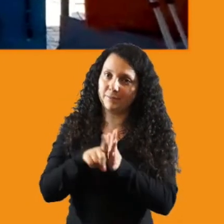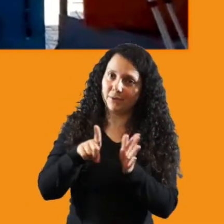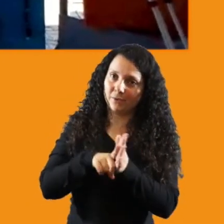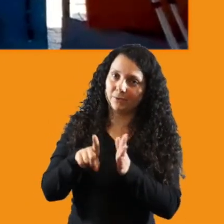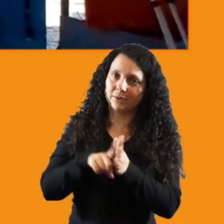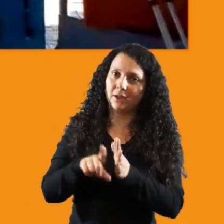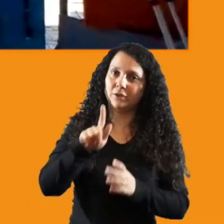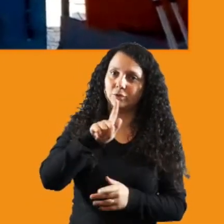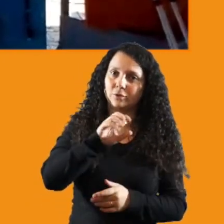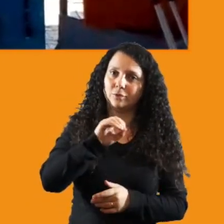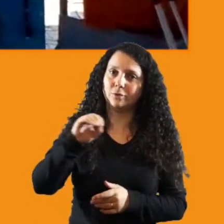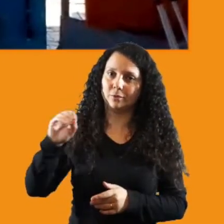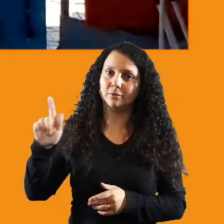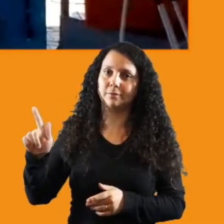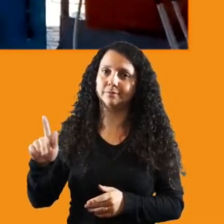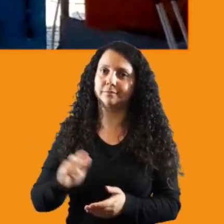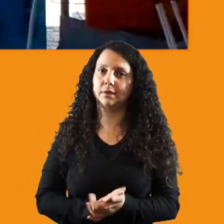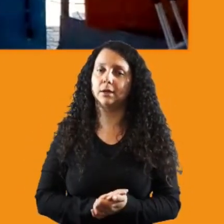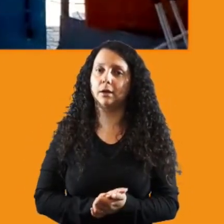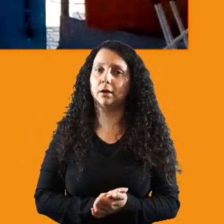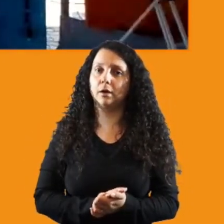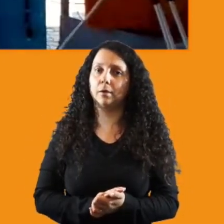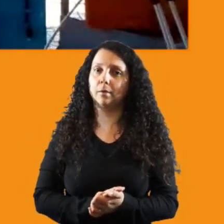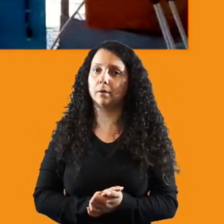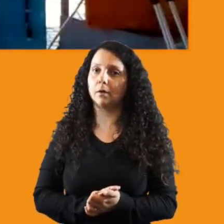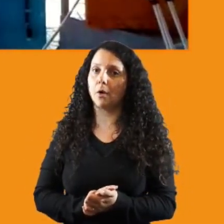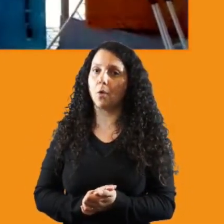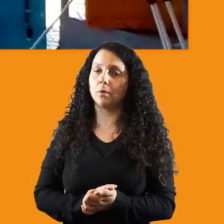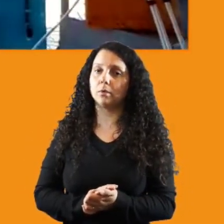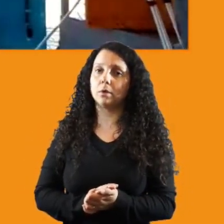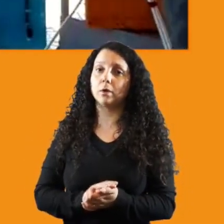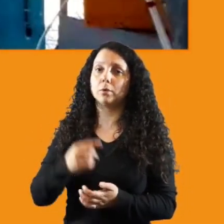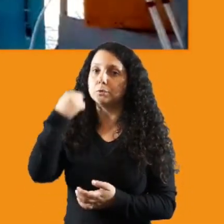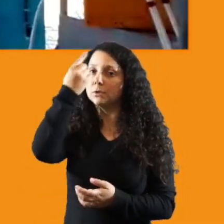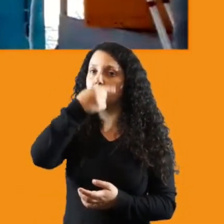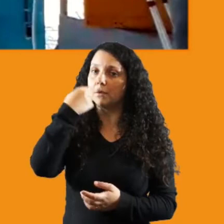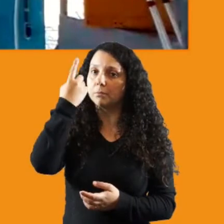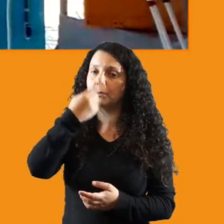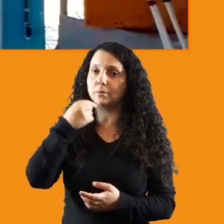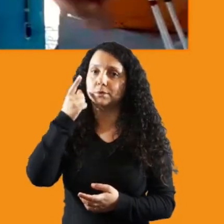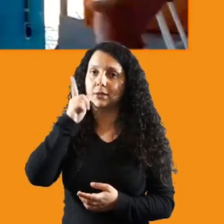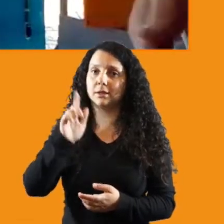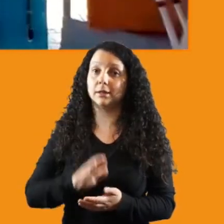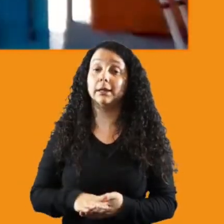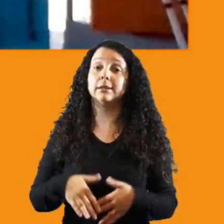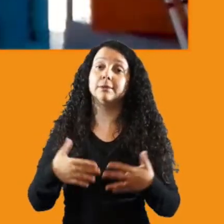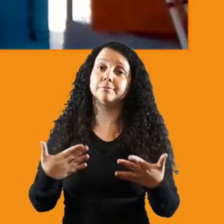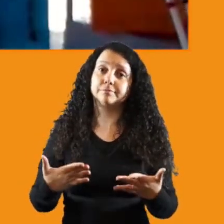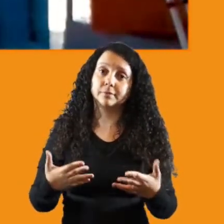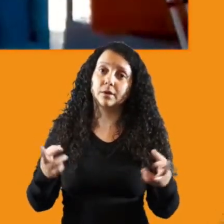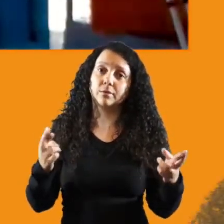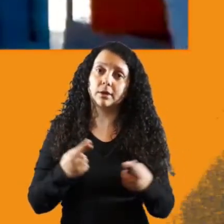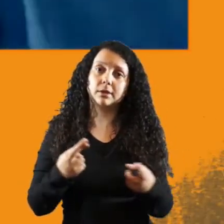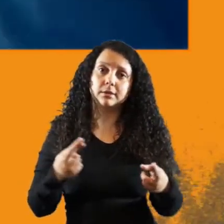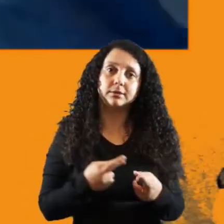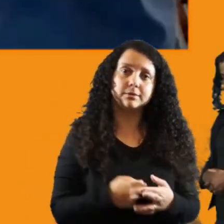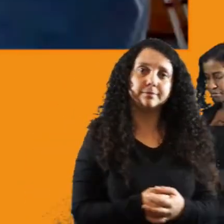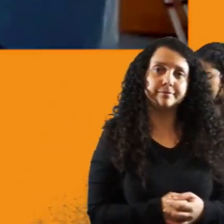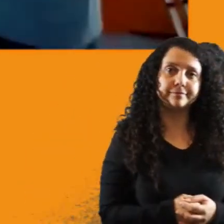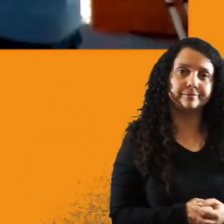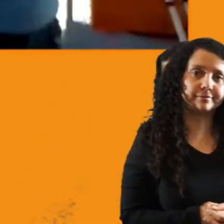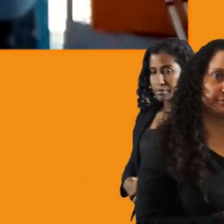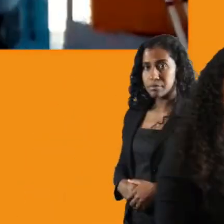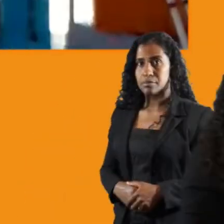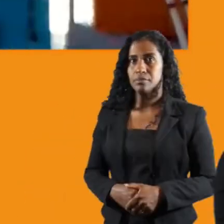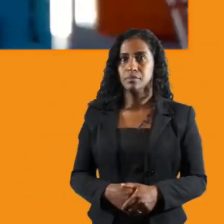Quanto tempo demora para a gente conseguir ligar aquela lâmpada? Aí que tá, Potter. A relação aqui de ligar a lâmpada ou não, ela está conectada